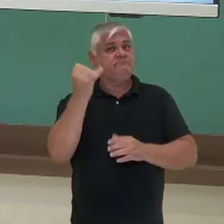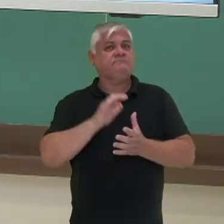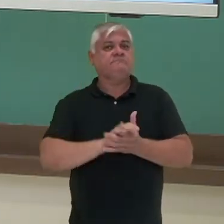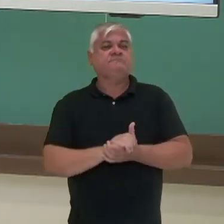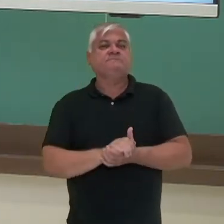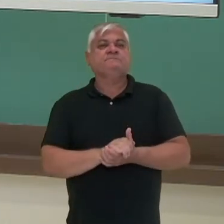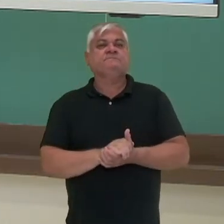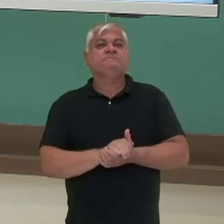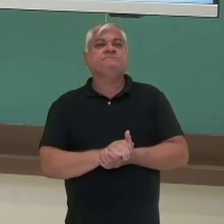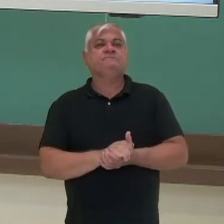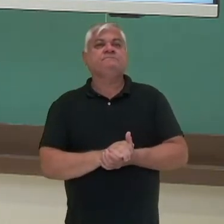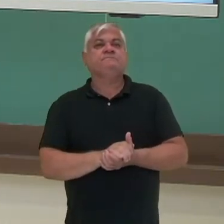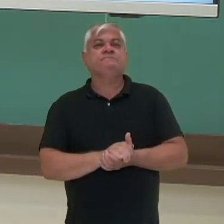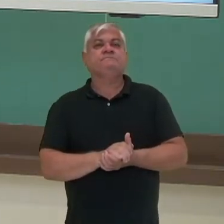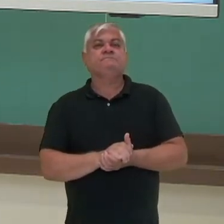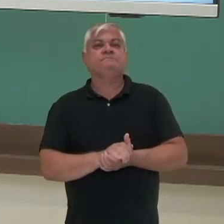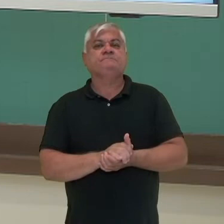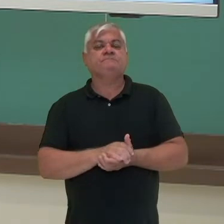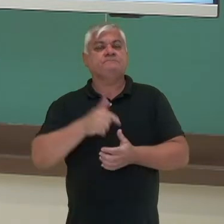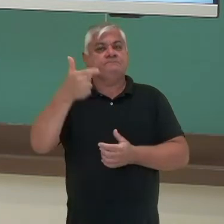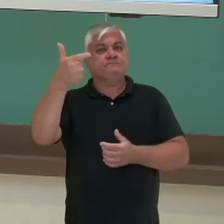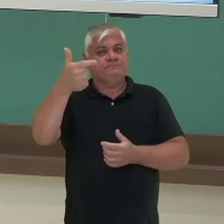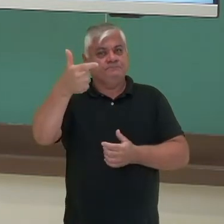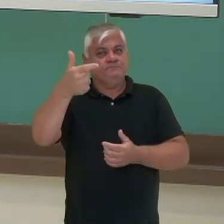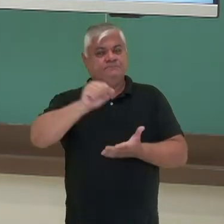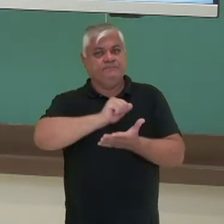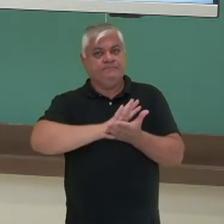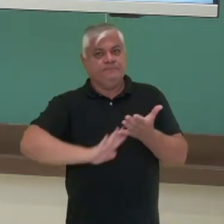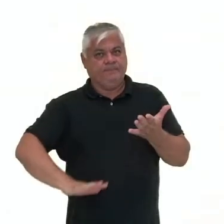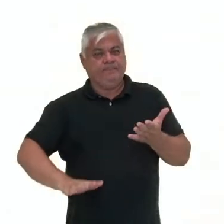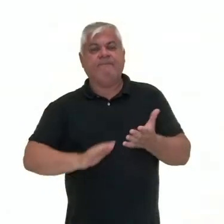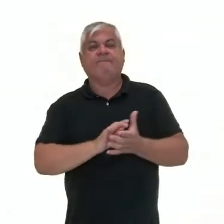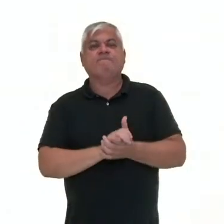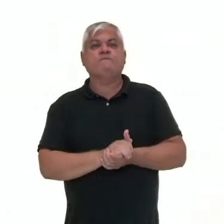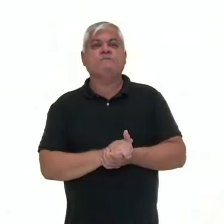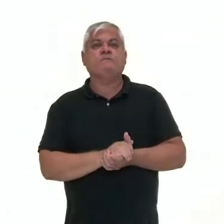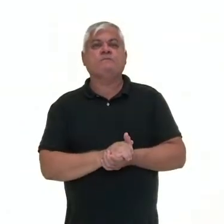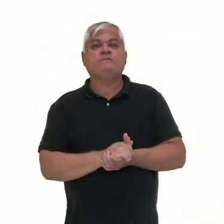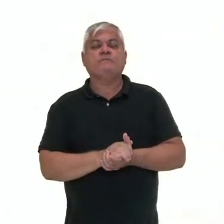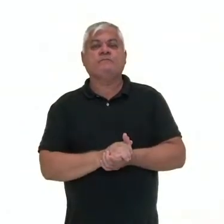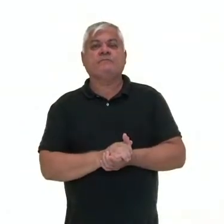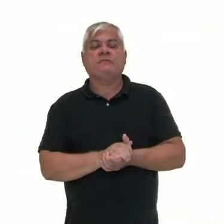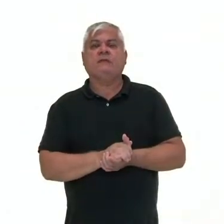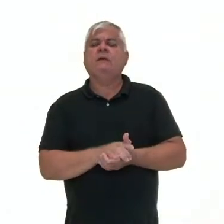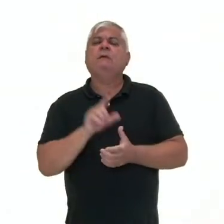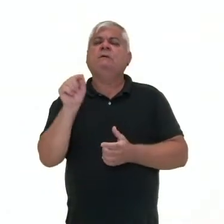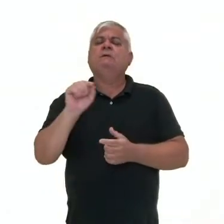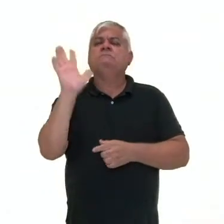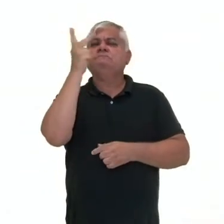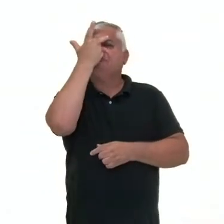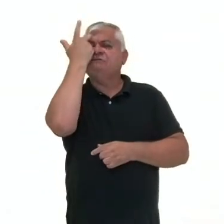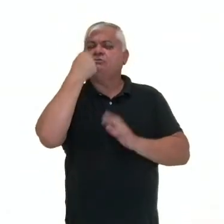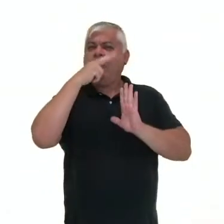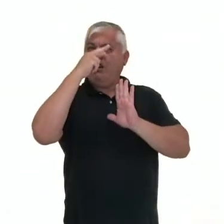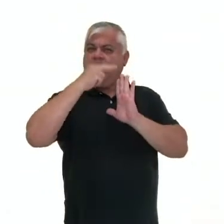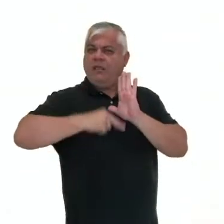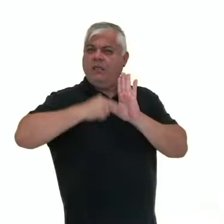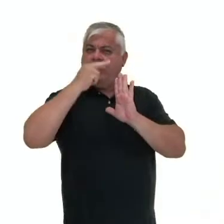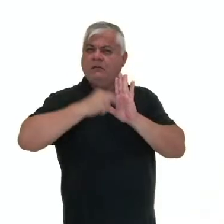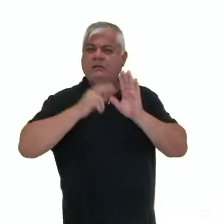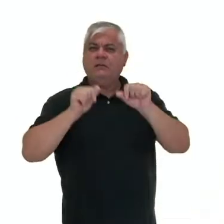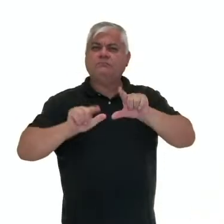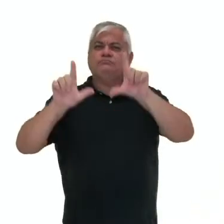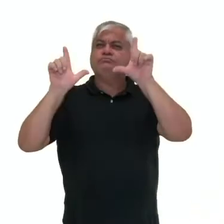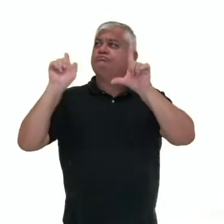Atividade número 2, vamos lá. Para que leitor específico o cartaz